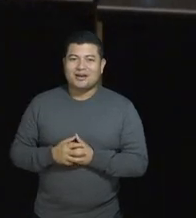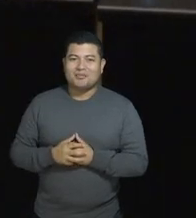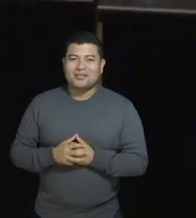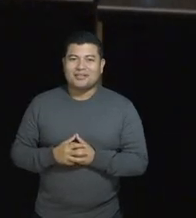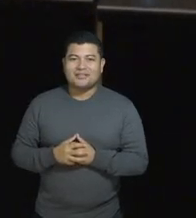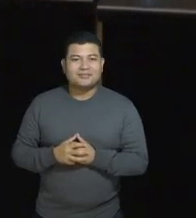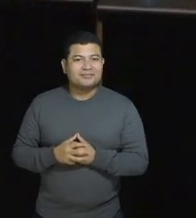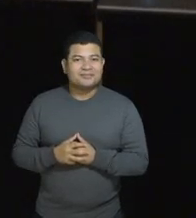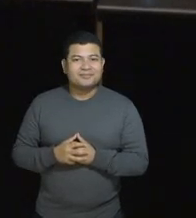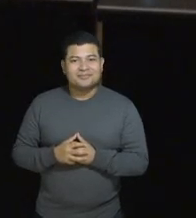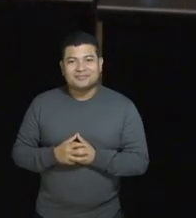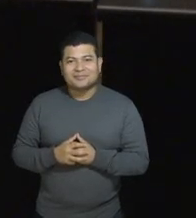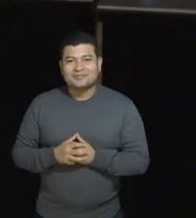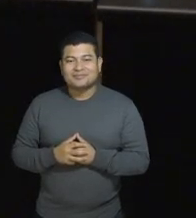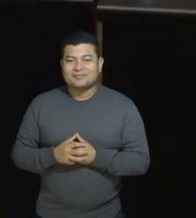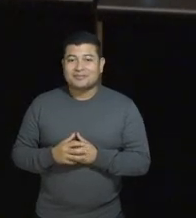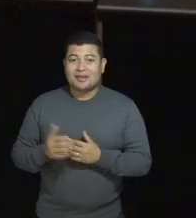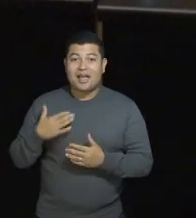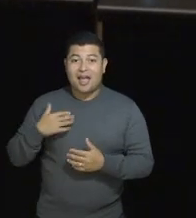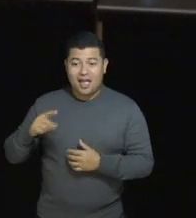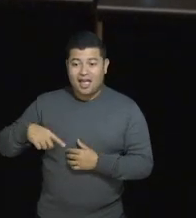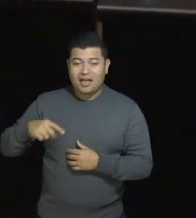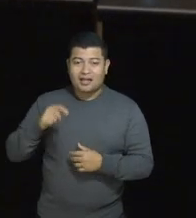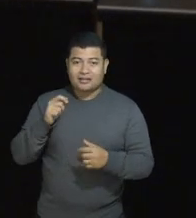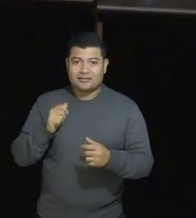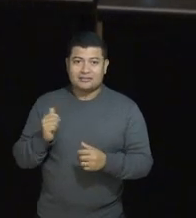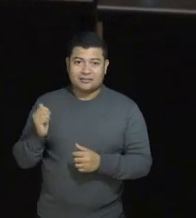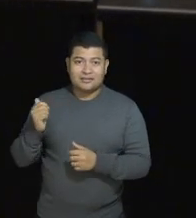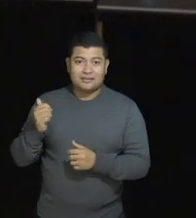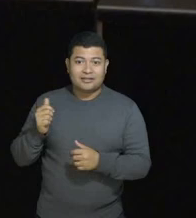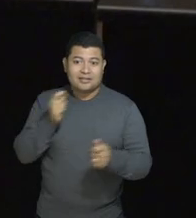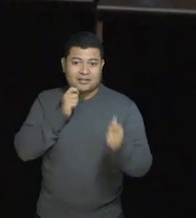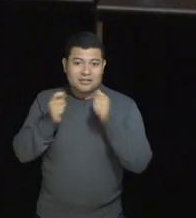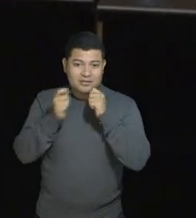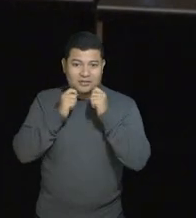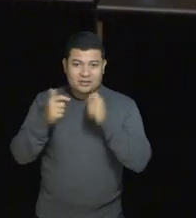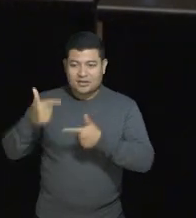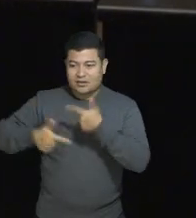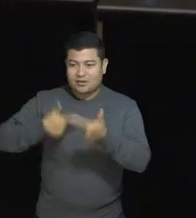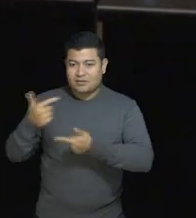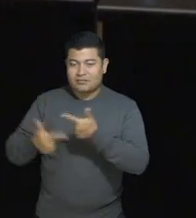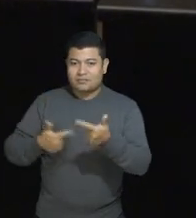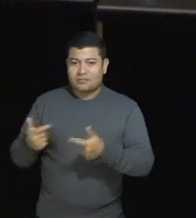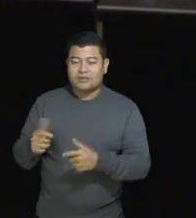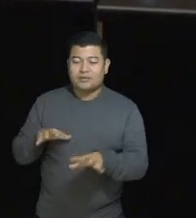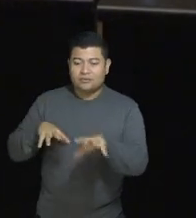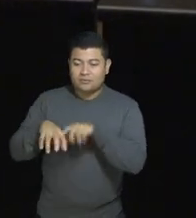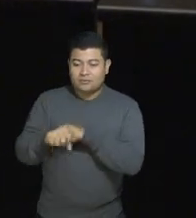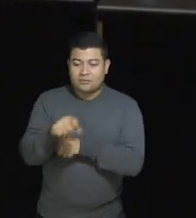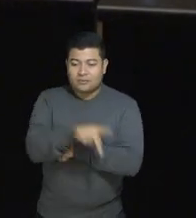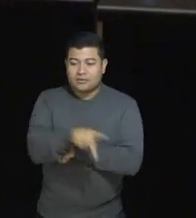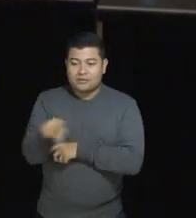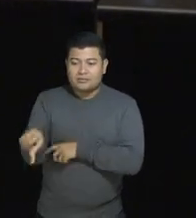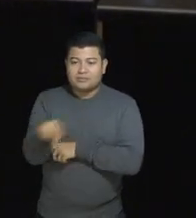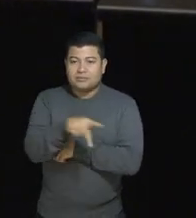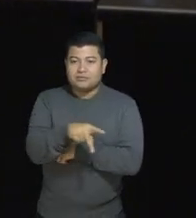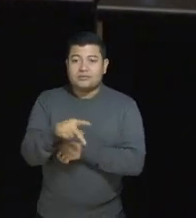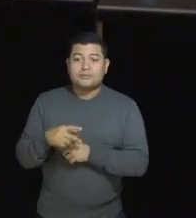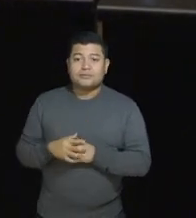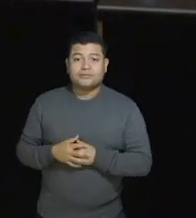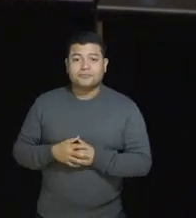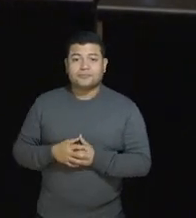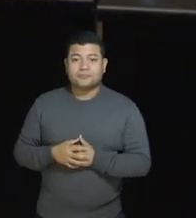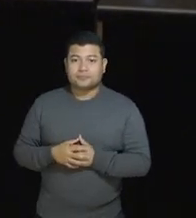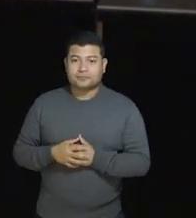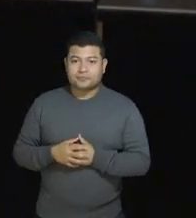Grazi é a nossa assessora hoje, que cuida... trabalha com assessoria de formação de professores. Então, eu consegui,